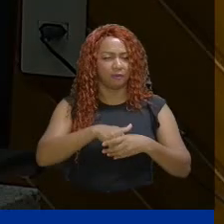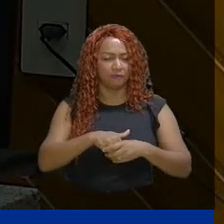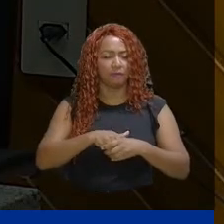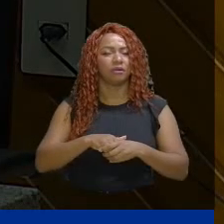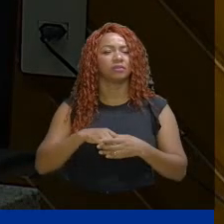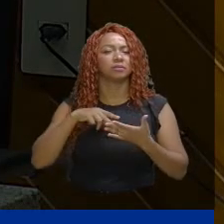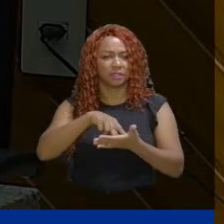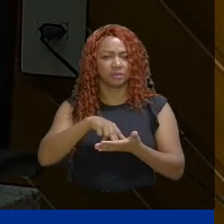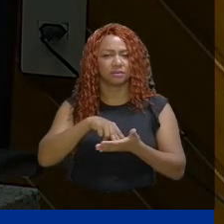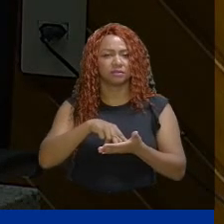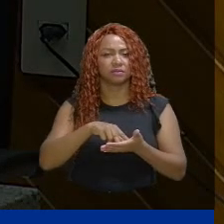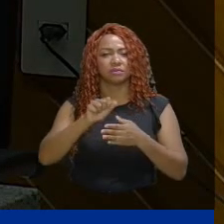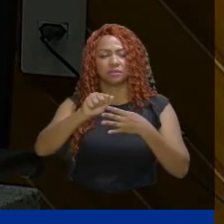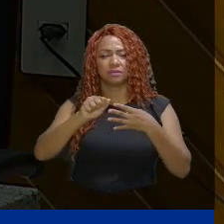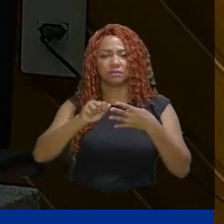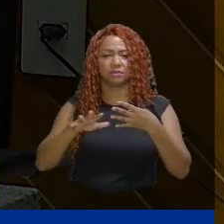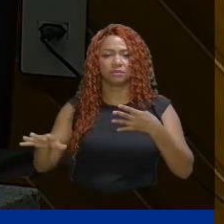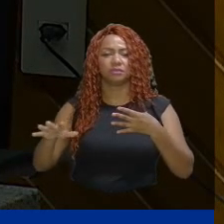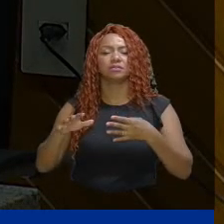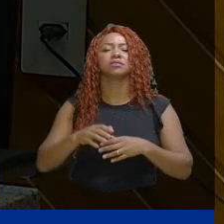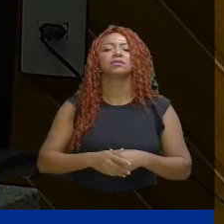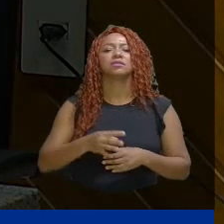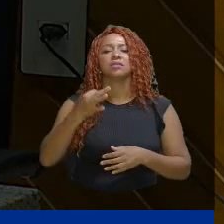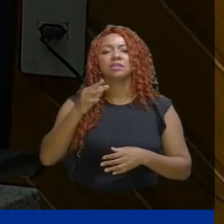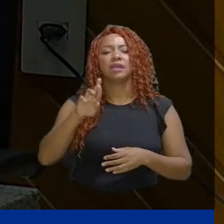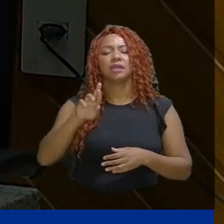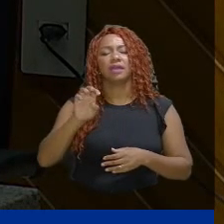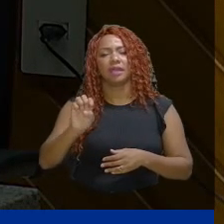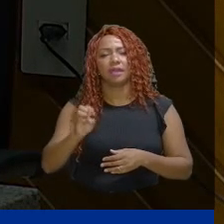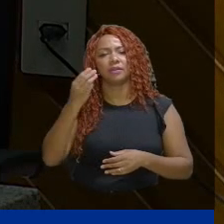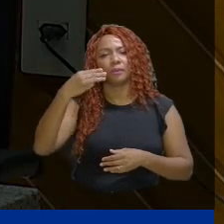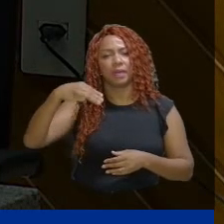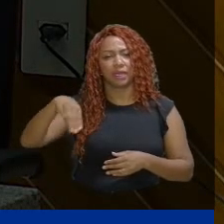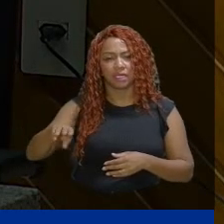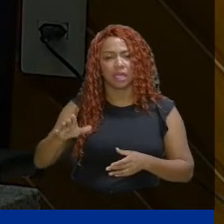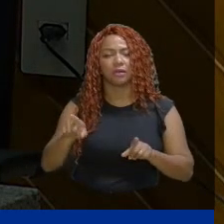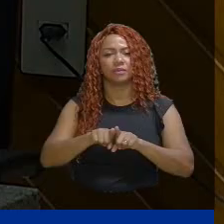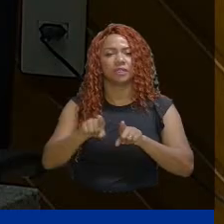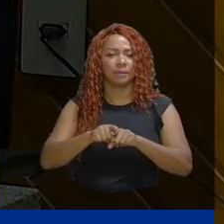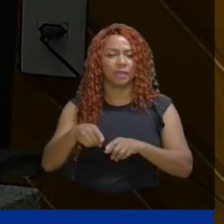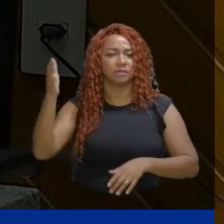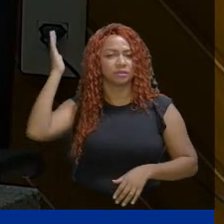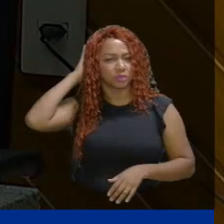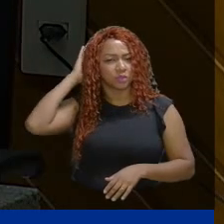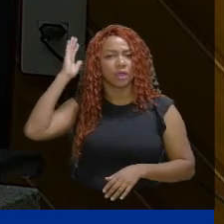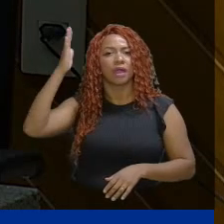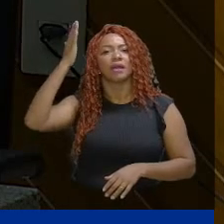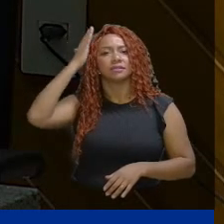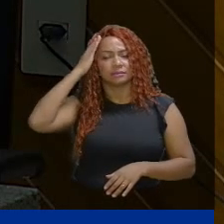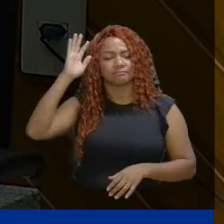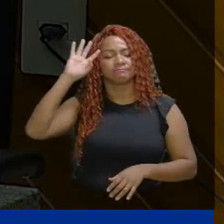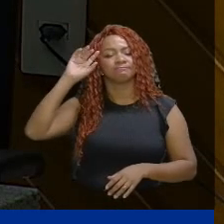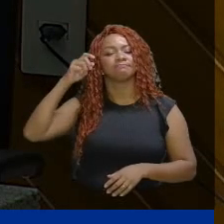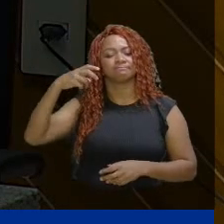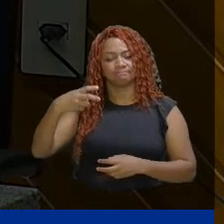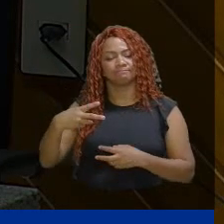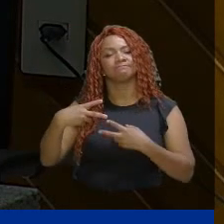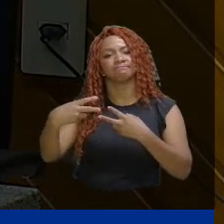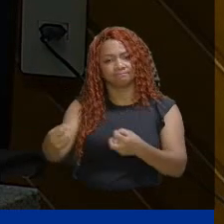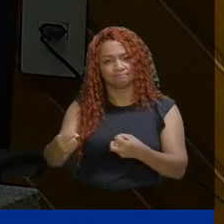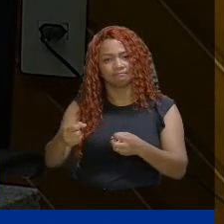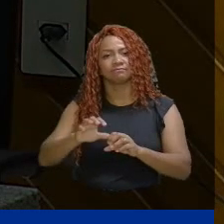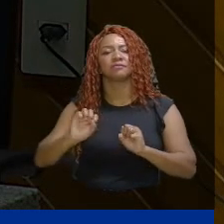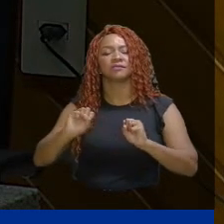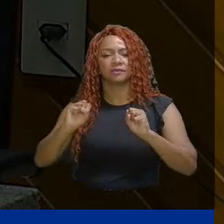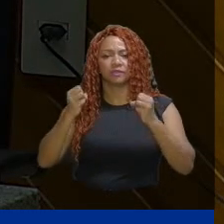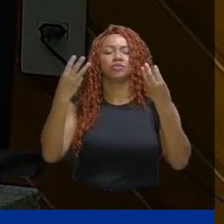fundamentado em jurisprudência do TRE do Maranhão e do TRE do Pará, razão pela qual eu reconheço que o evento configurou